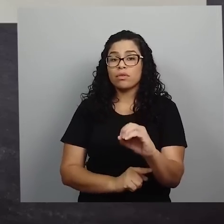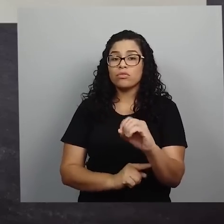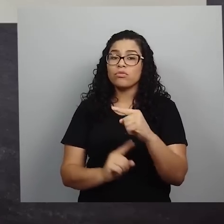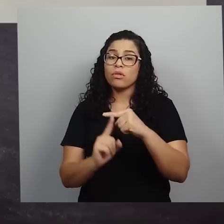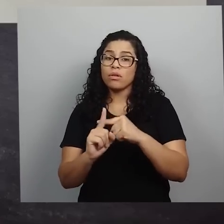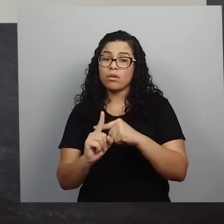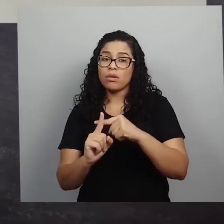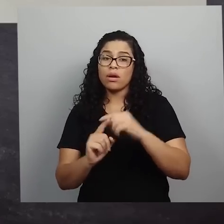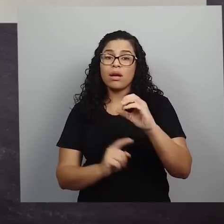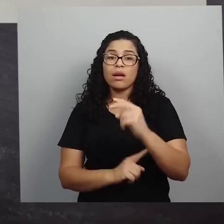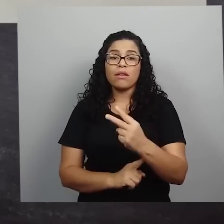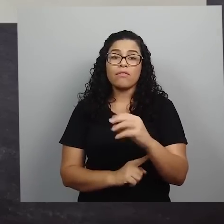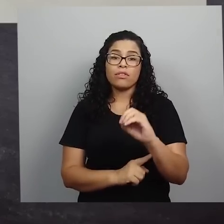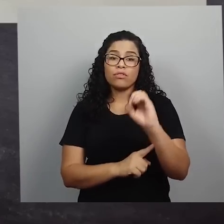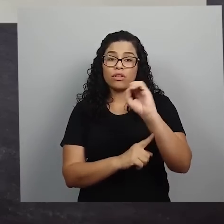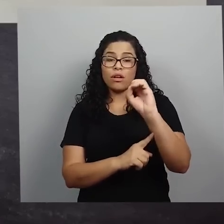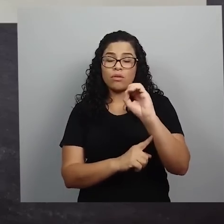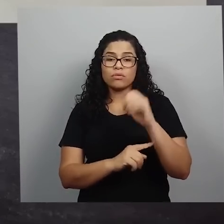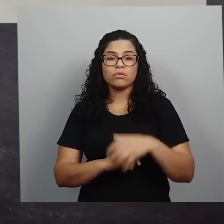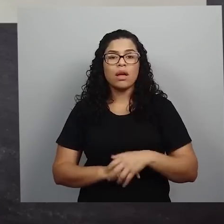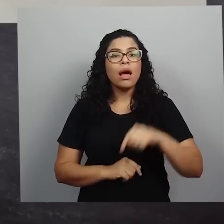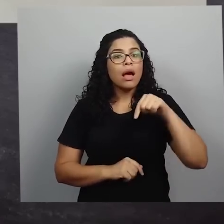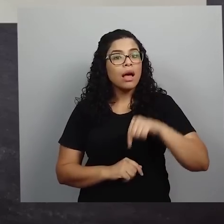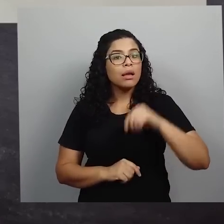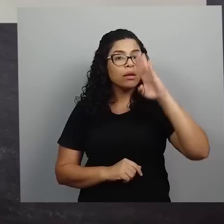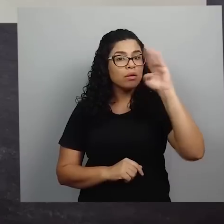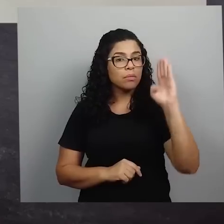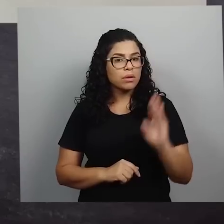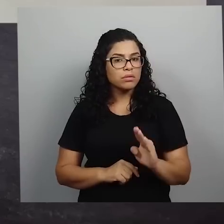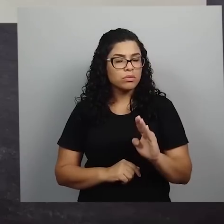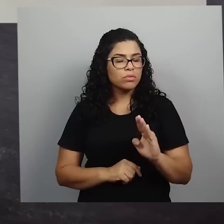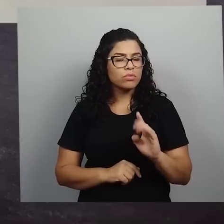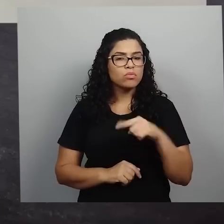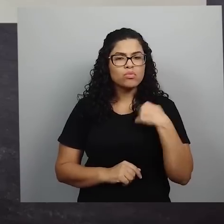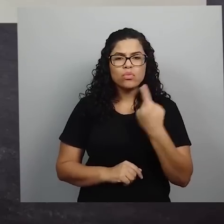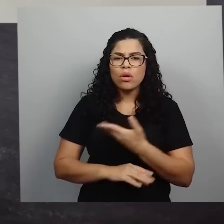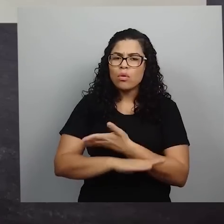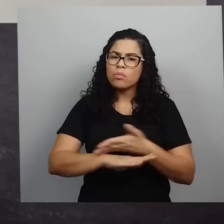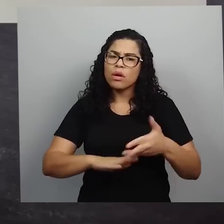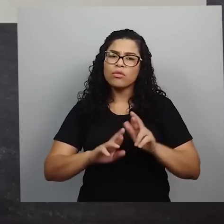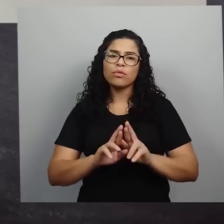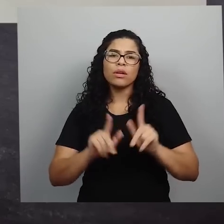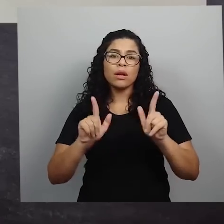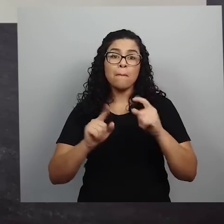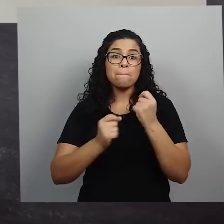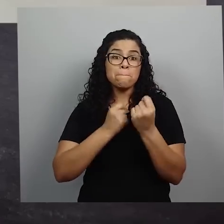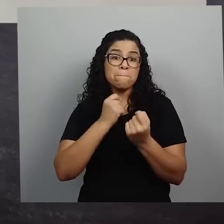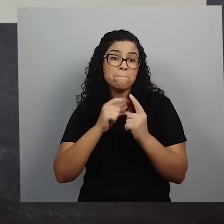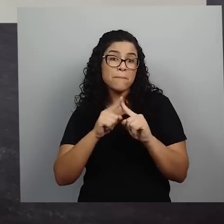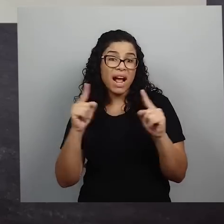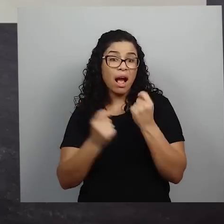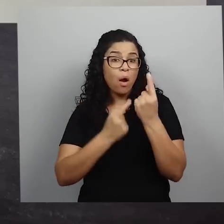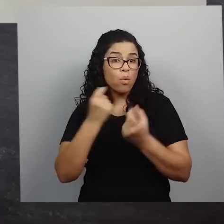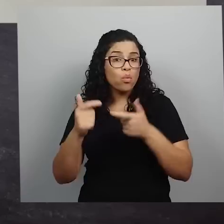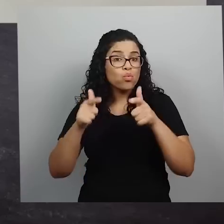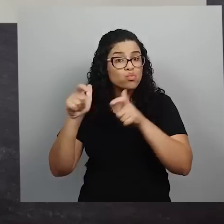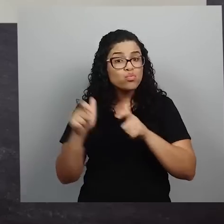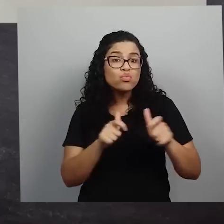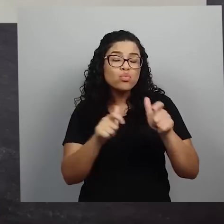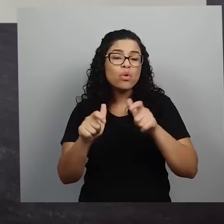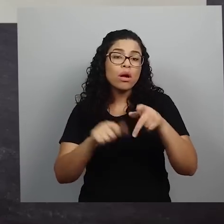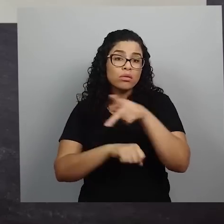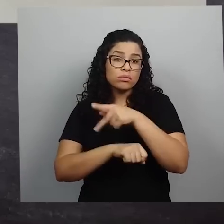tão acostumados com isso. Mas há regiões do mundo onde as temperaturas chegam até menos 60